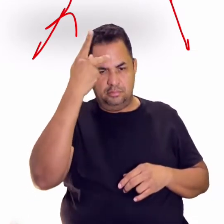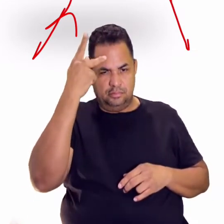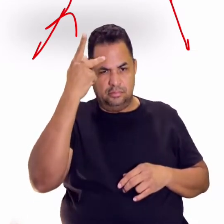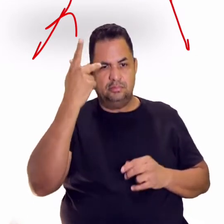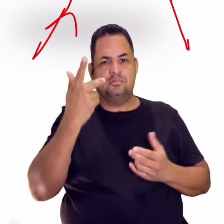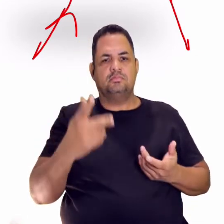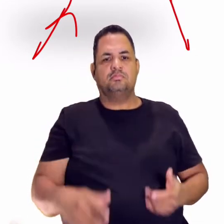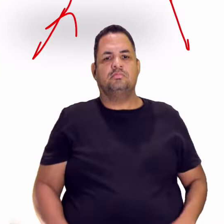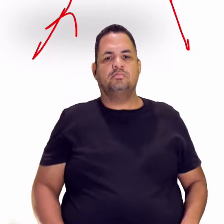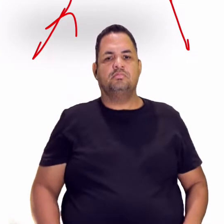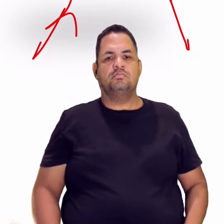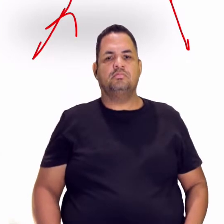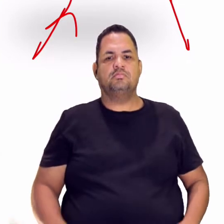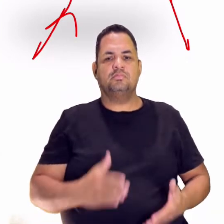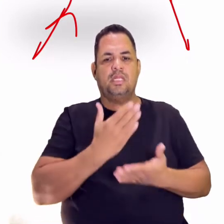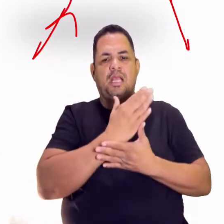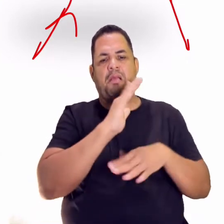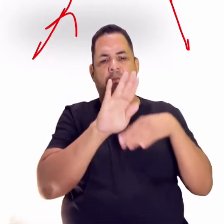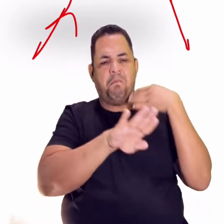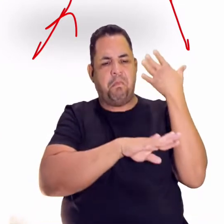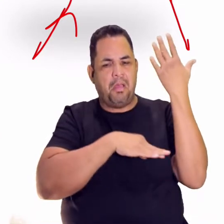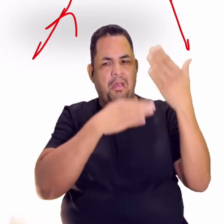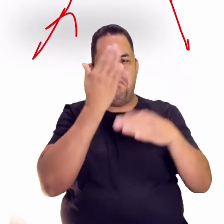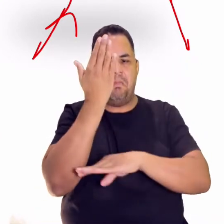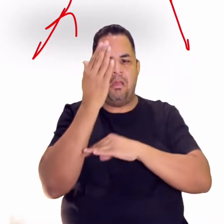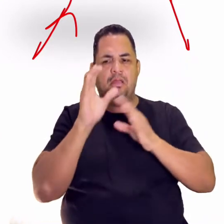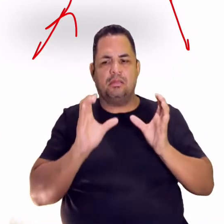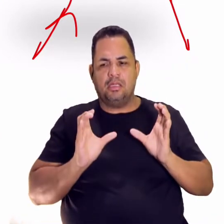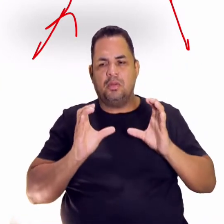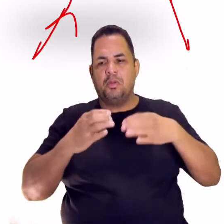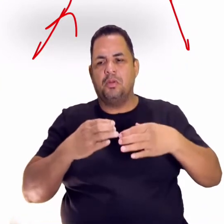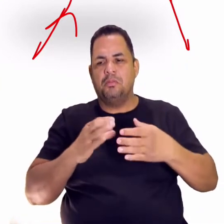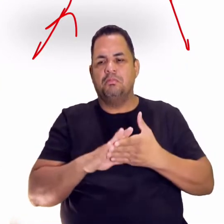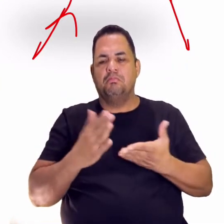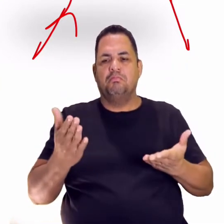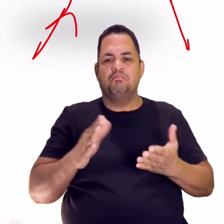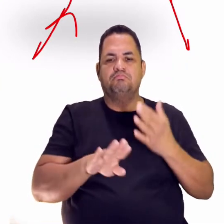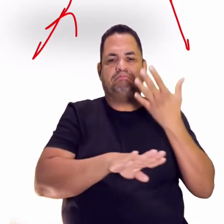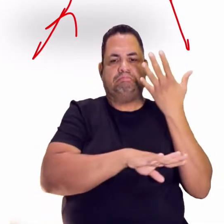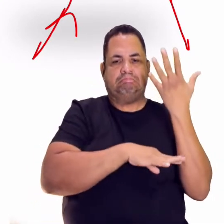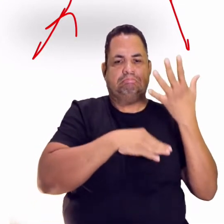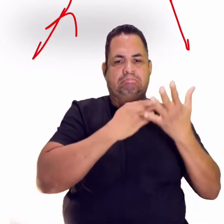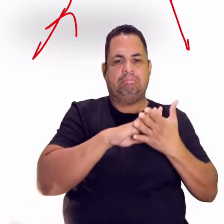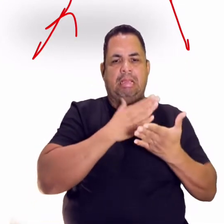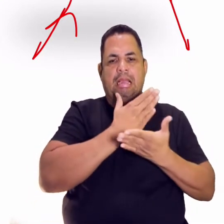estão destruindo a natureza, existem grupos, né, que estão